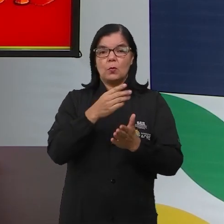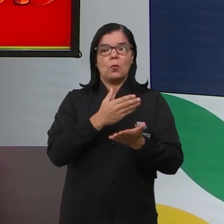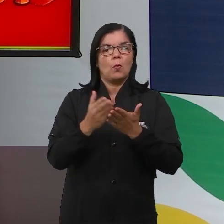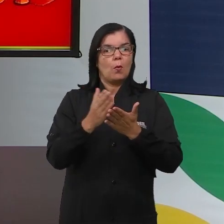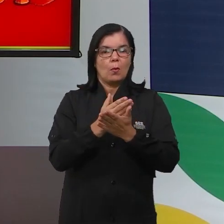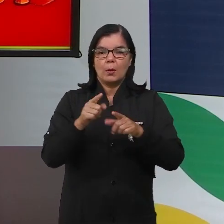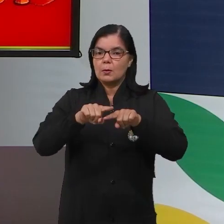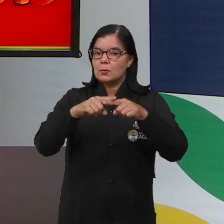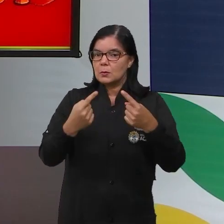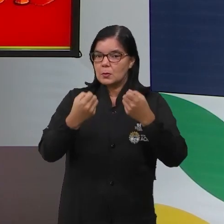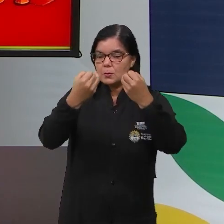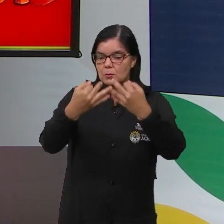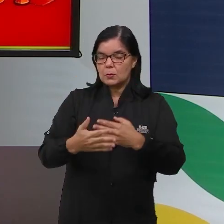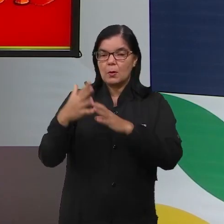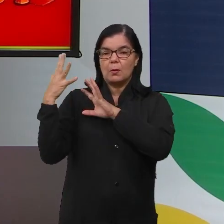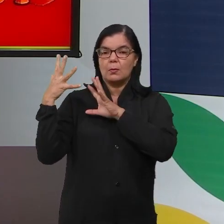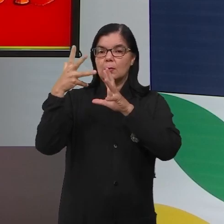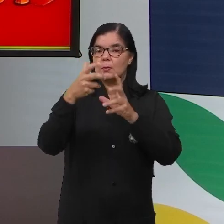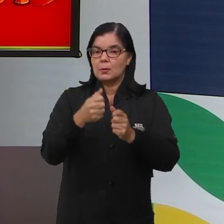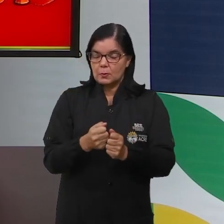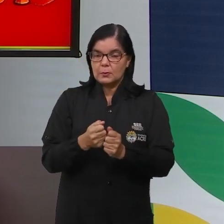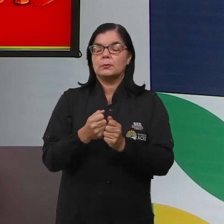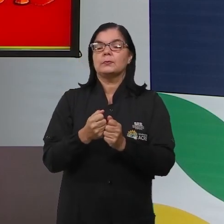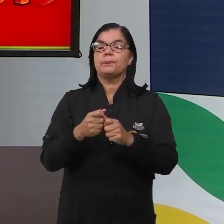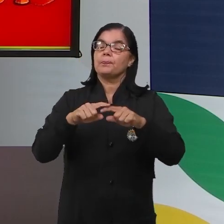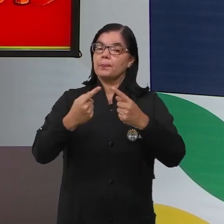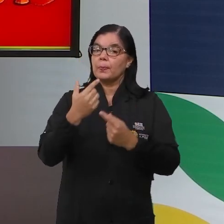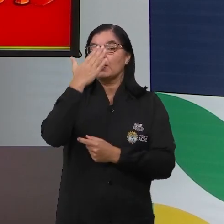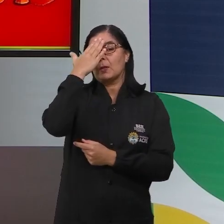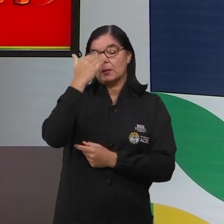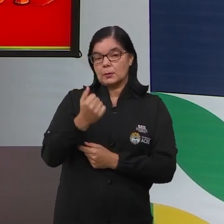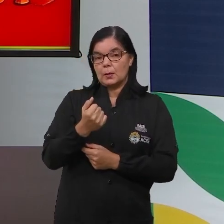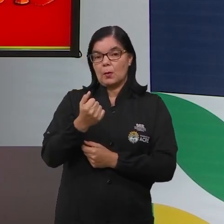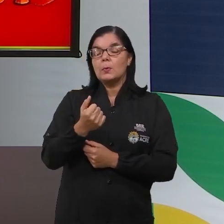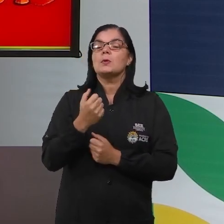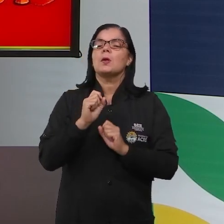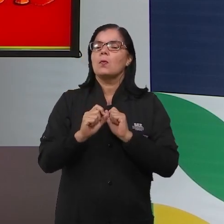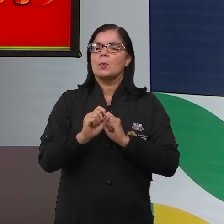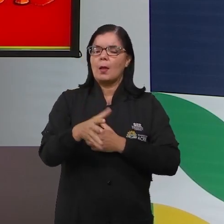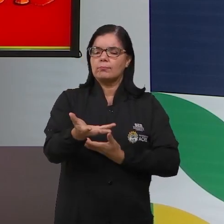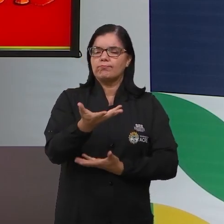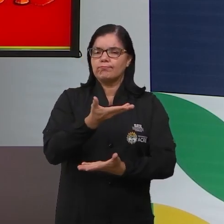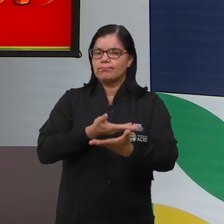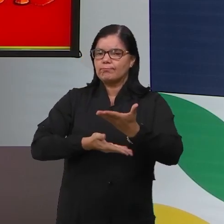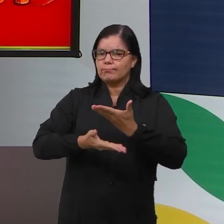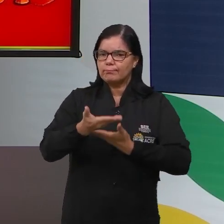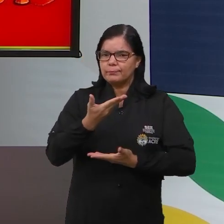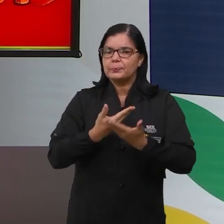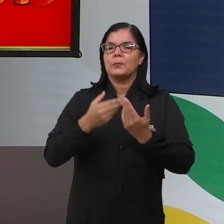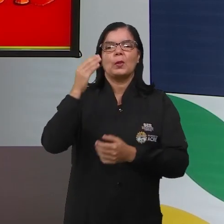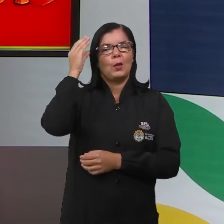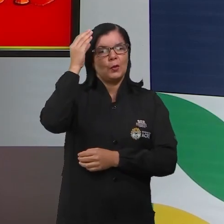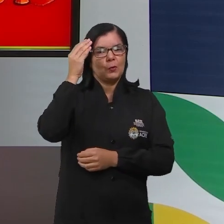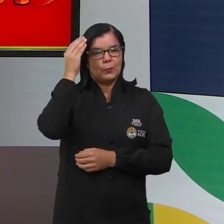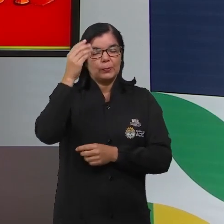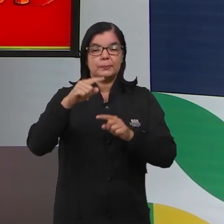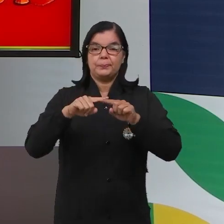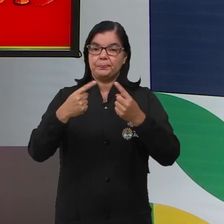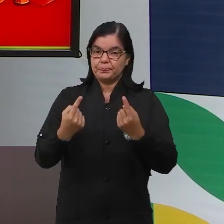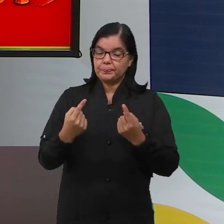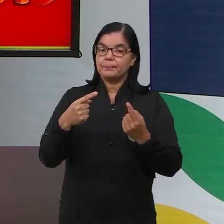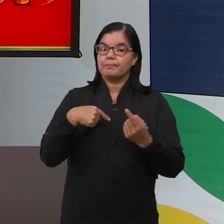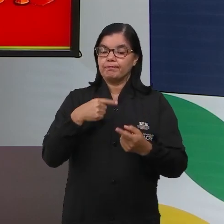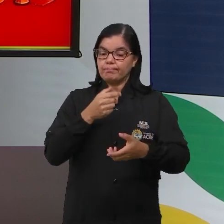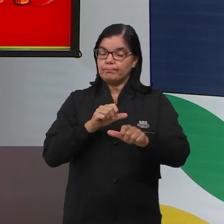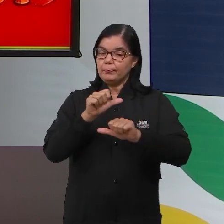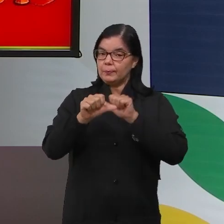acessa a plataforma e dá uma revisada acerca de cultura, mas a gente sabe que é troca de conhecimentos, de forma bem resumida, cultura seria